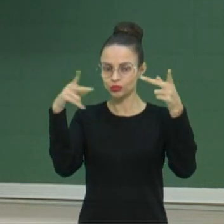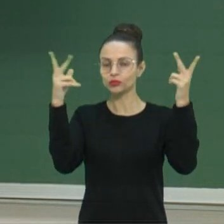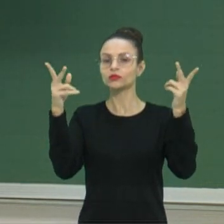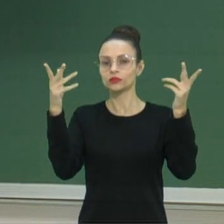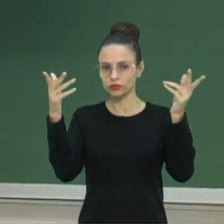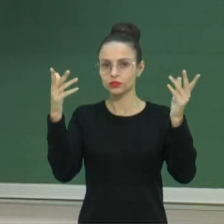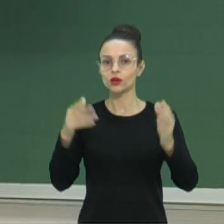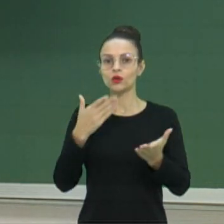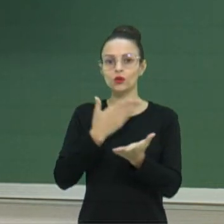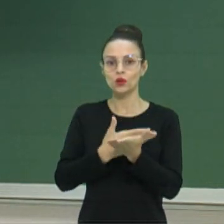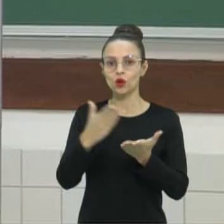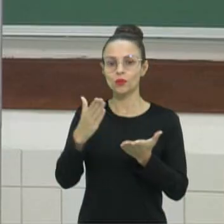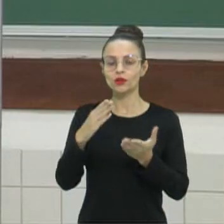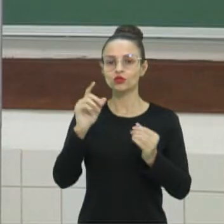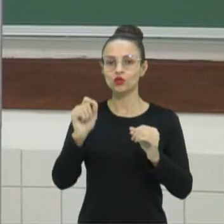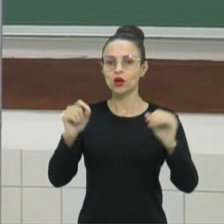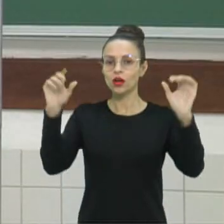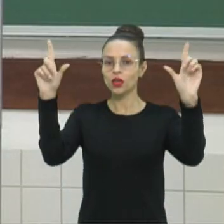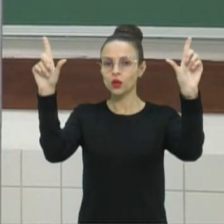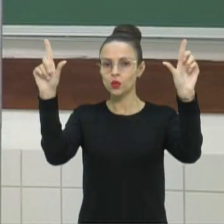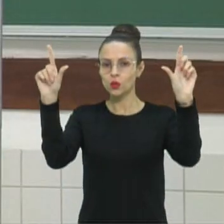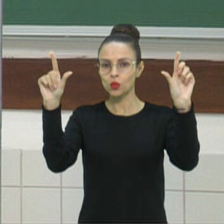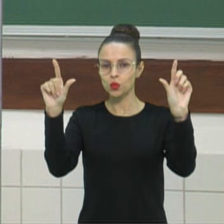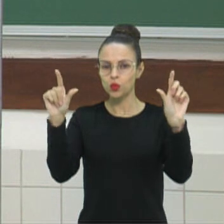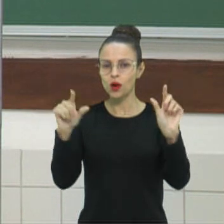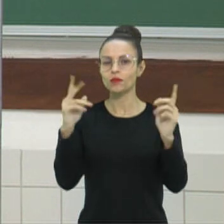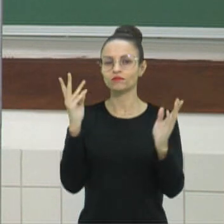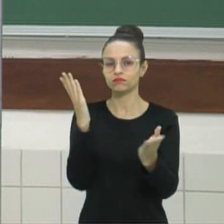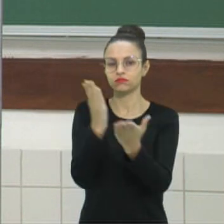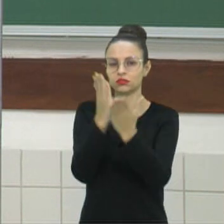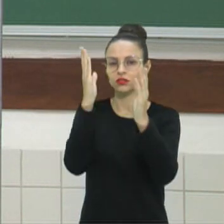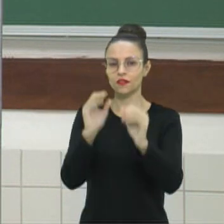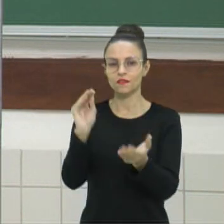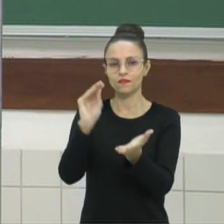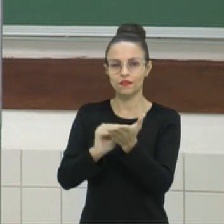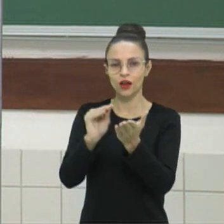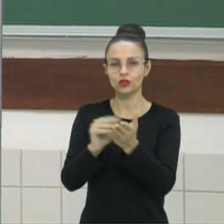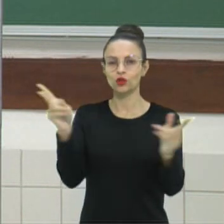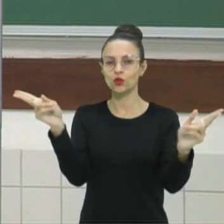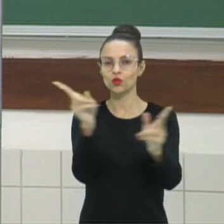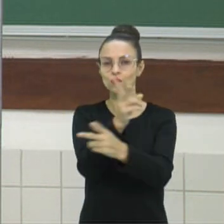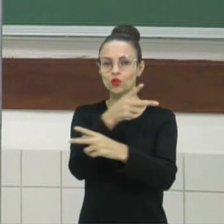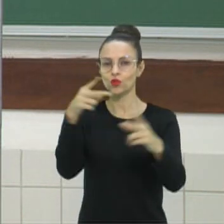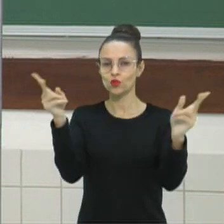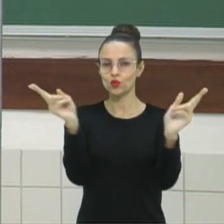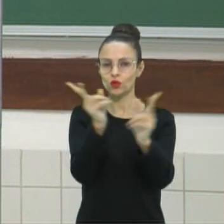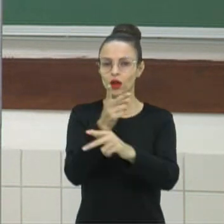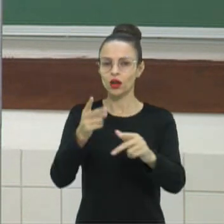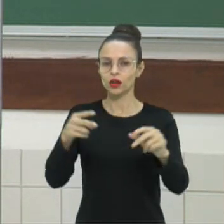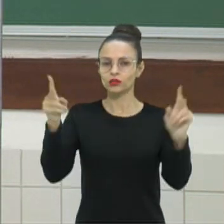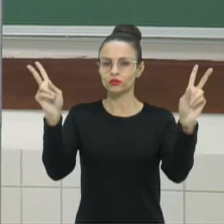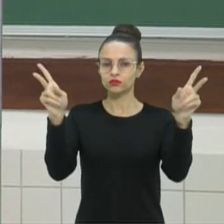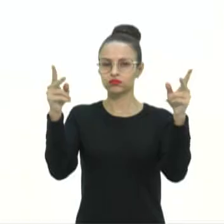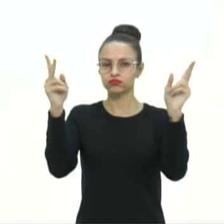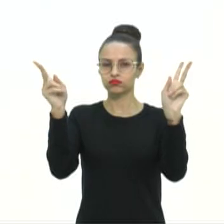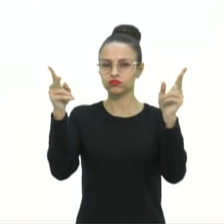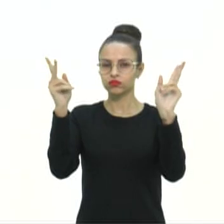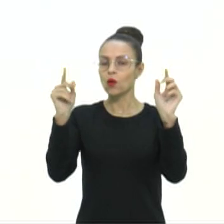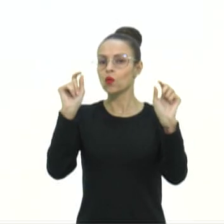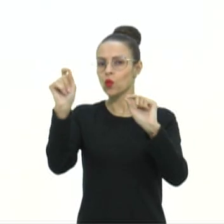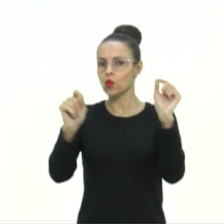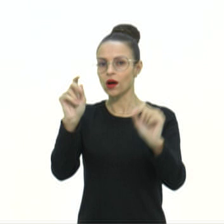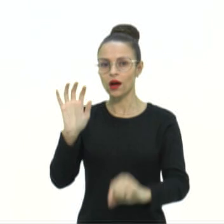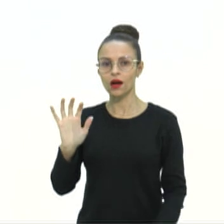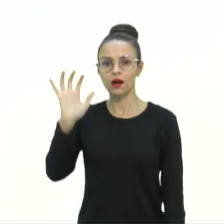eólica começou a baixar a sua produção, ou como ele falou, parou o vento, como ele disse ali, certo? O que ele